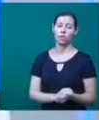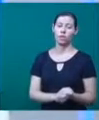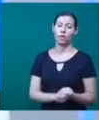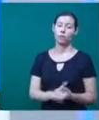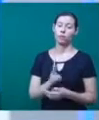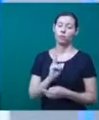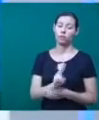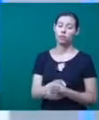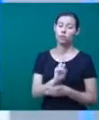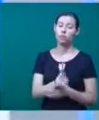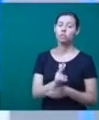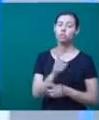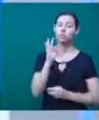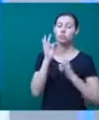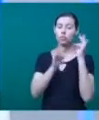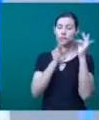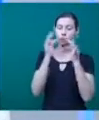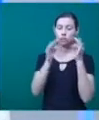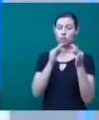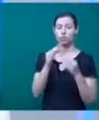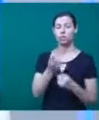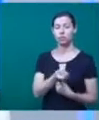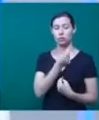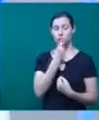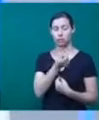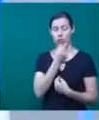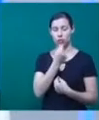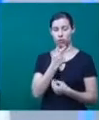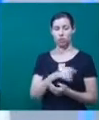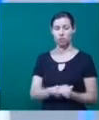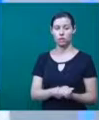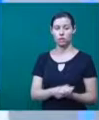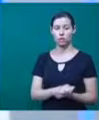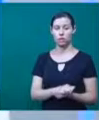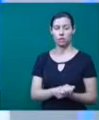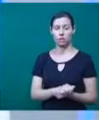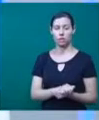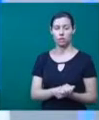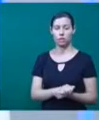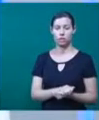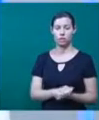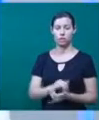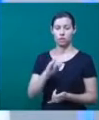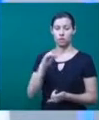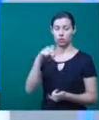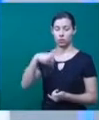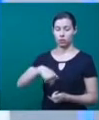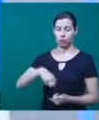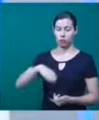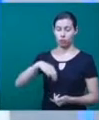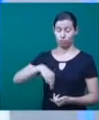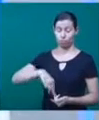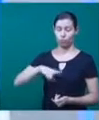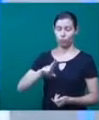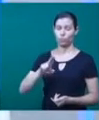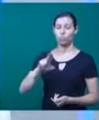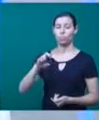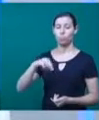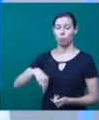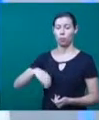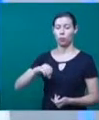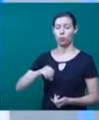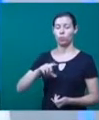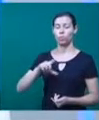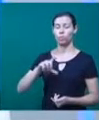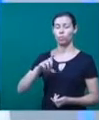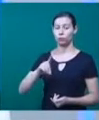esses surtos, a gente utiliza medicações, né, elas podem ser os imunomoduladores, a gente